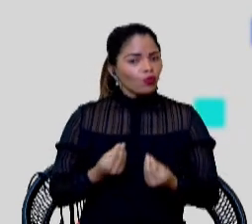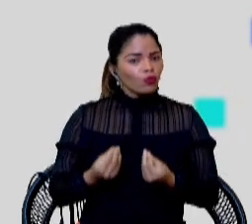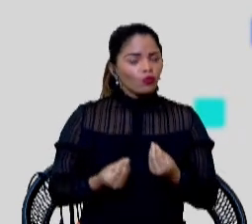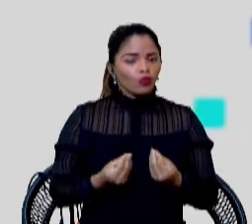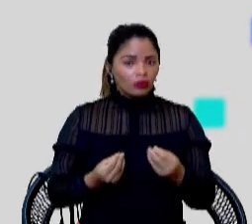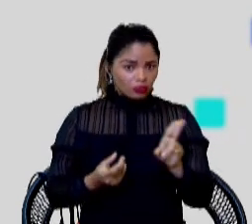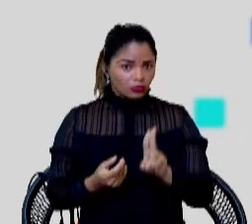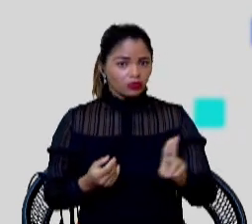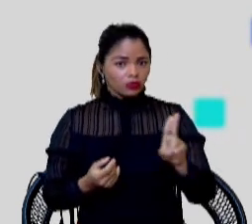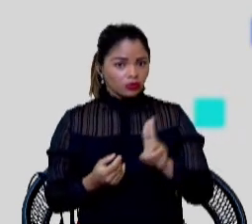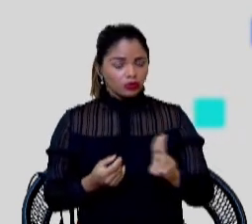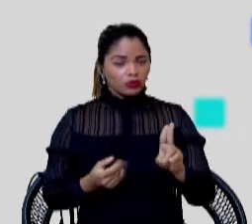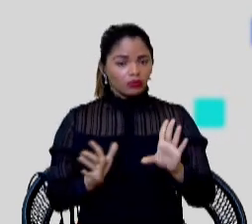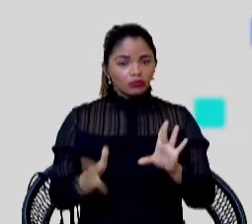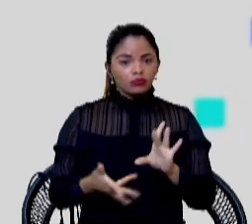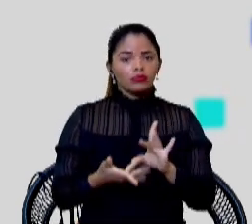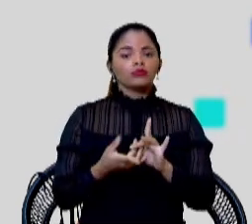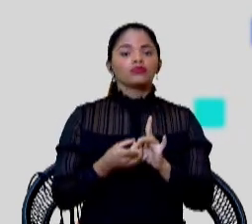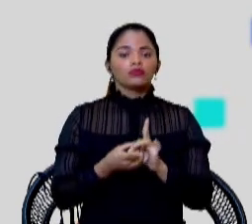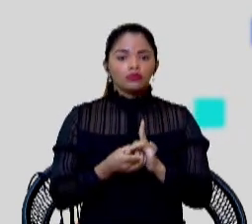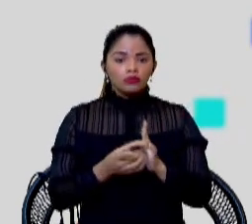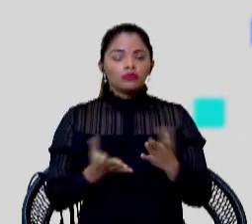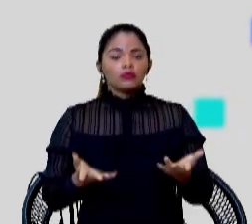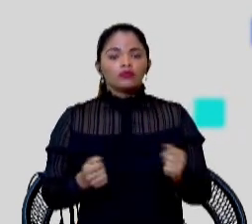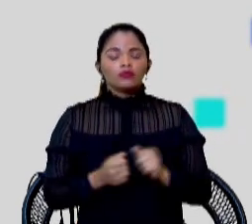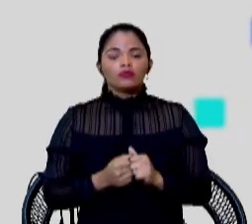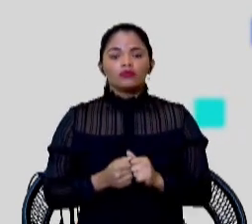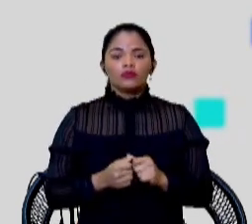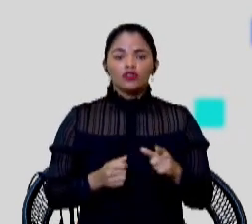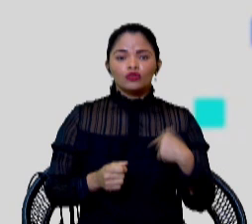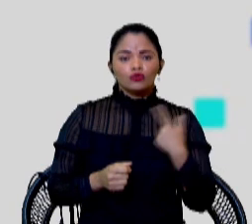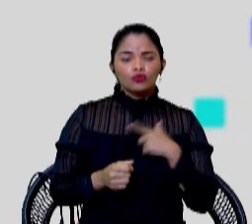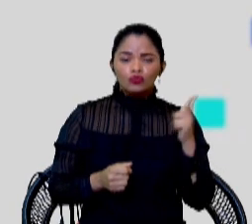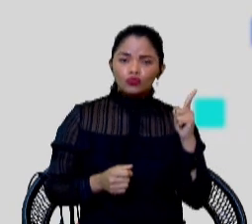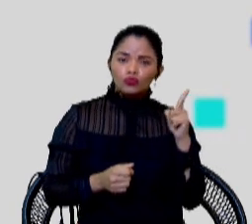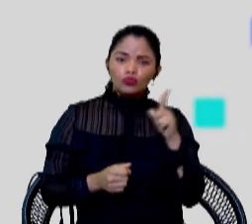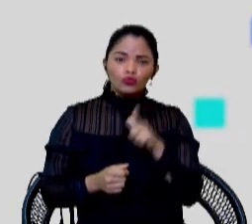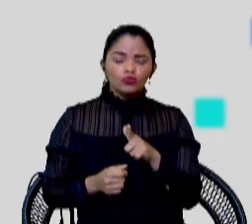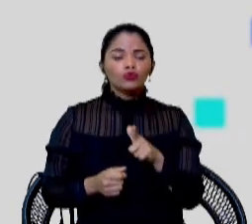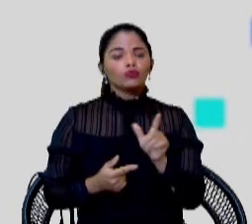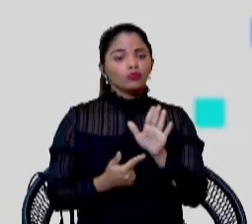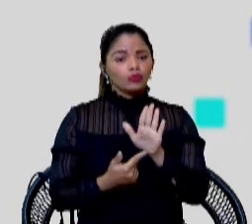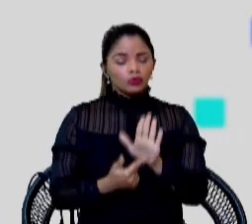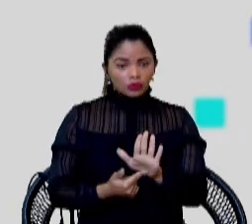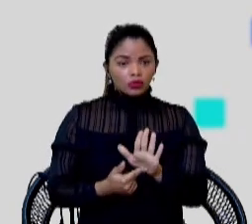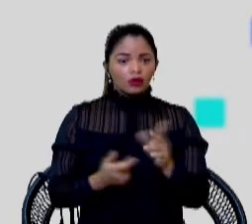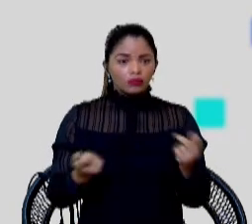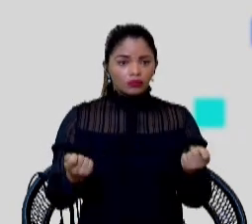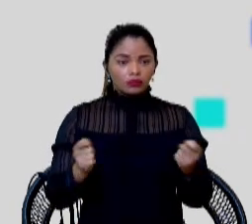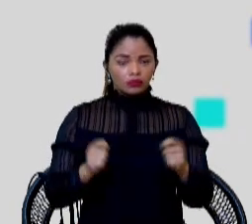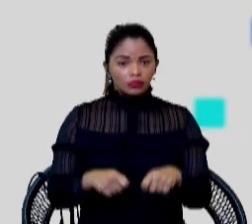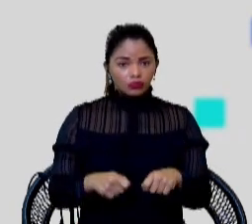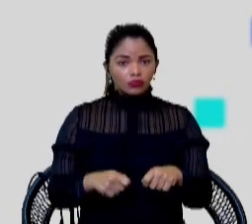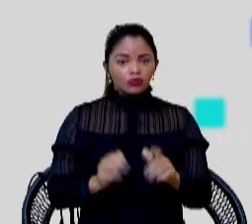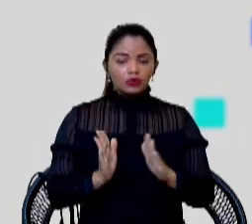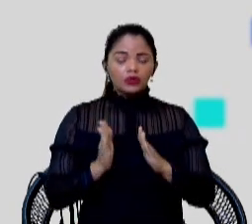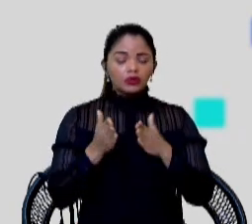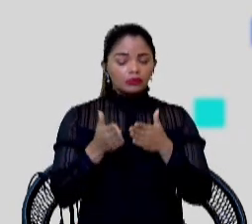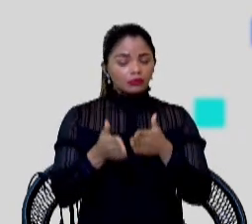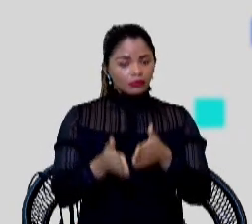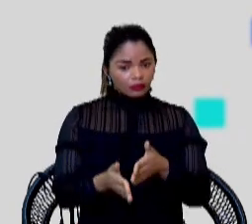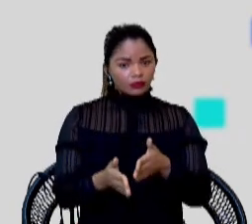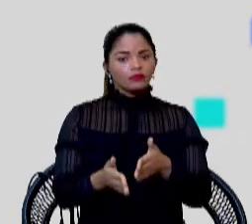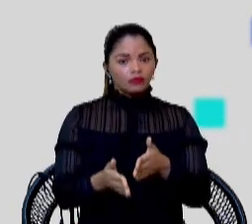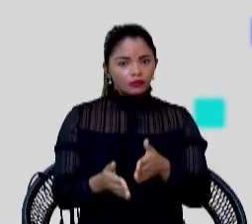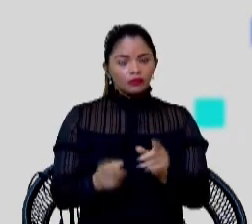A otimização e a veiculação, tá bom? Então, a gente vai conseguir aqui trazer potenciais de segmentar. Então,